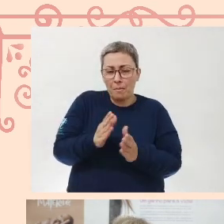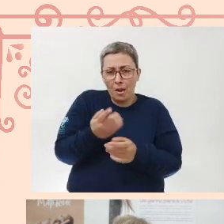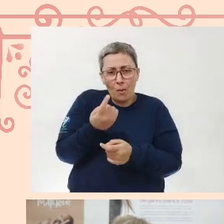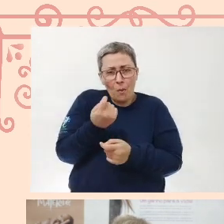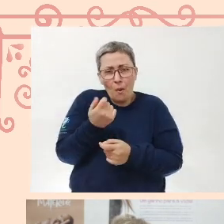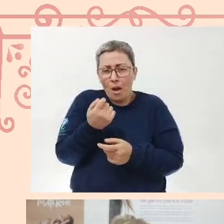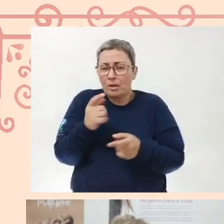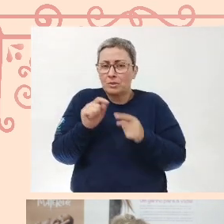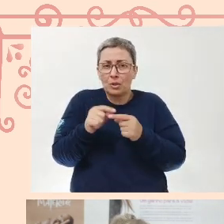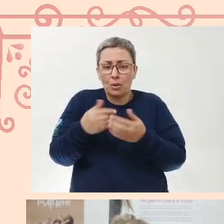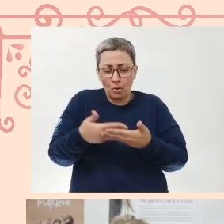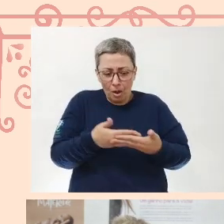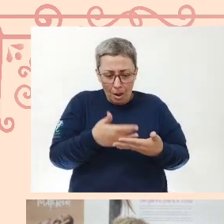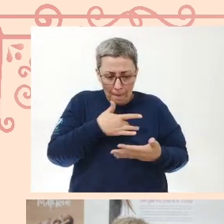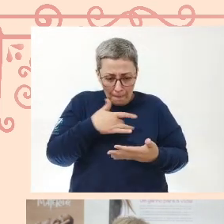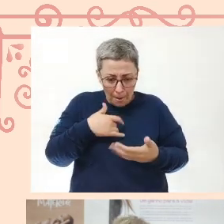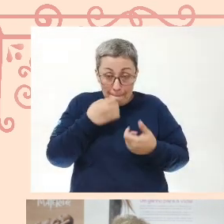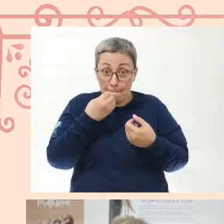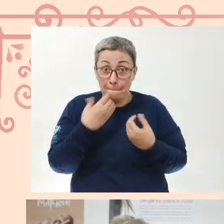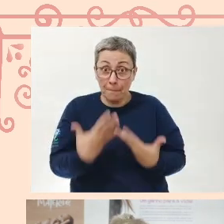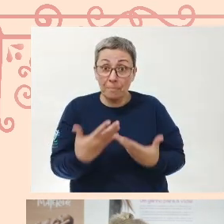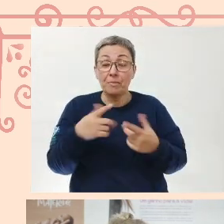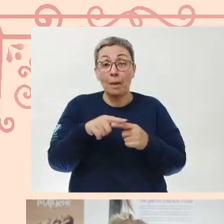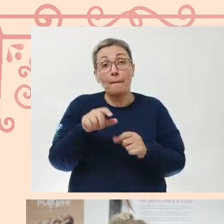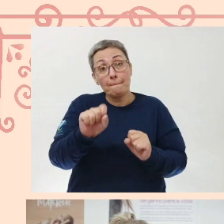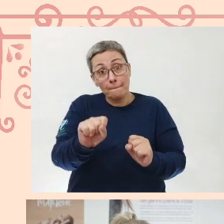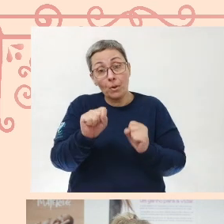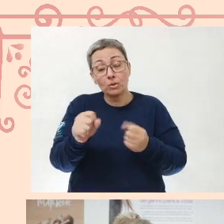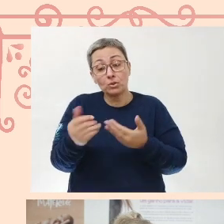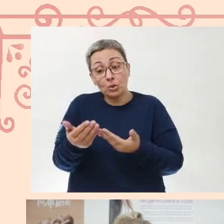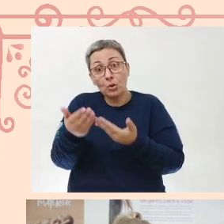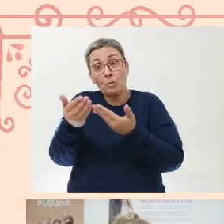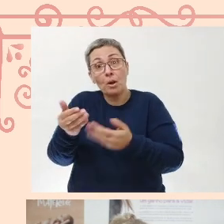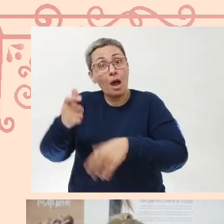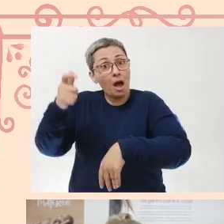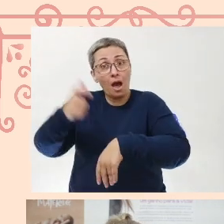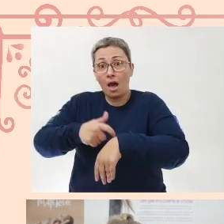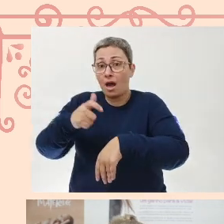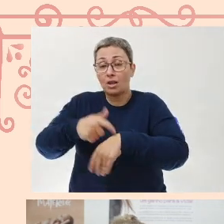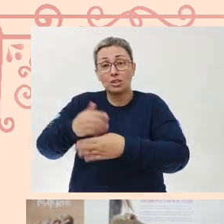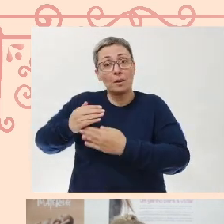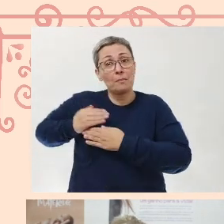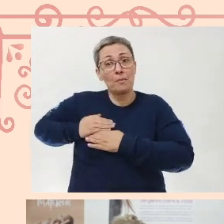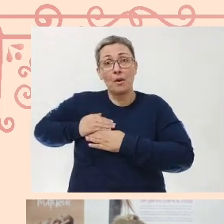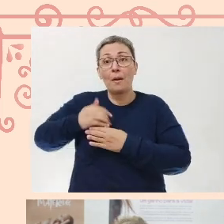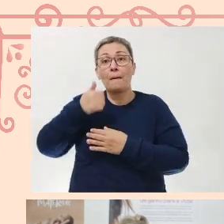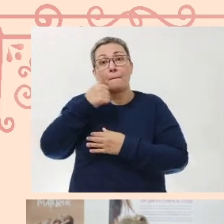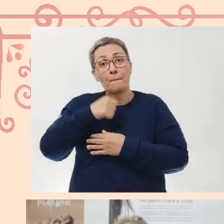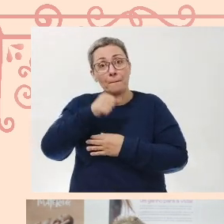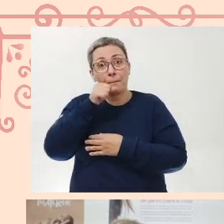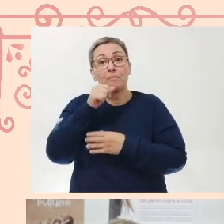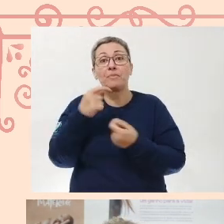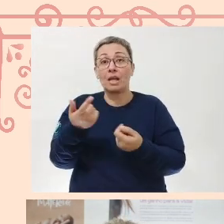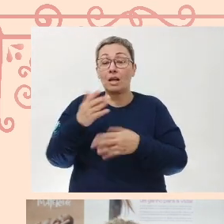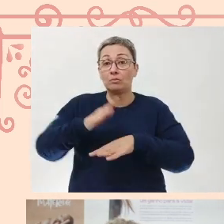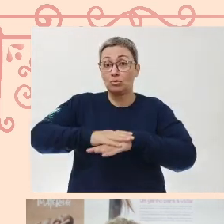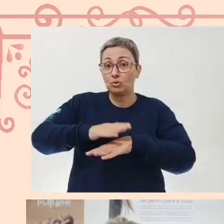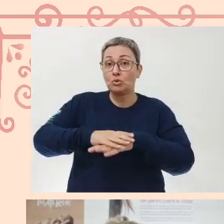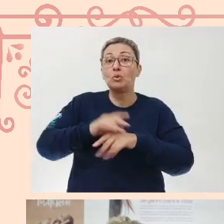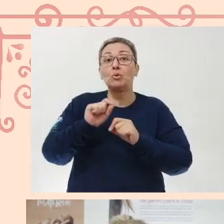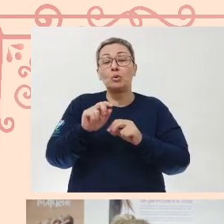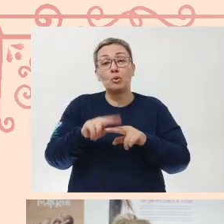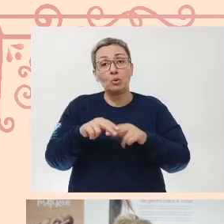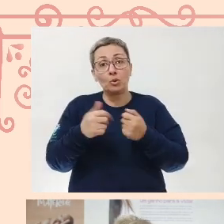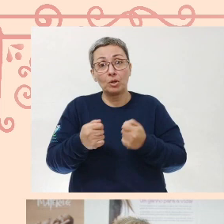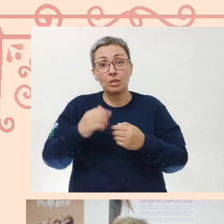esses recém-nascidos estando em boas condições, nós podemos colocá-los imediatamente no peito da mãe, né?